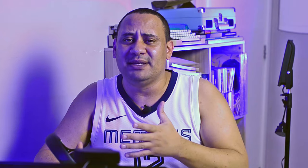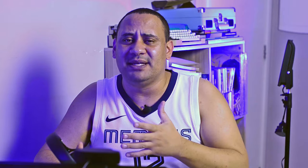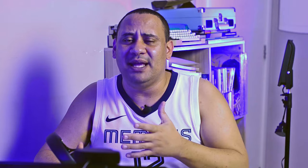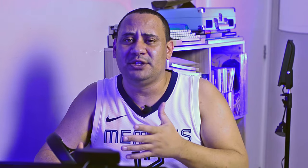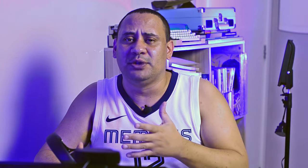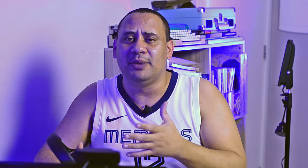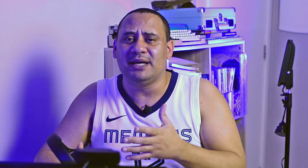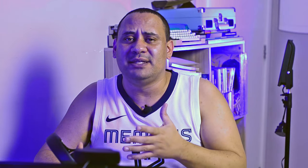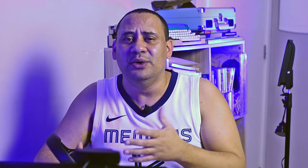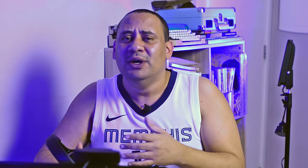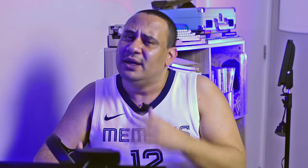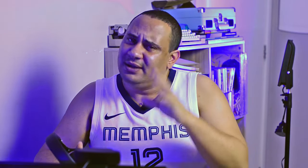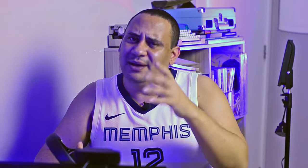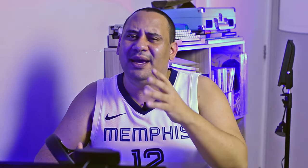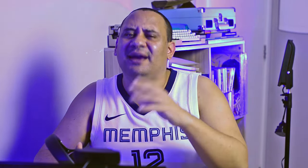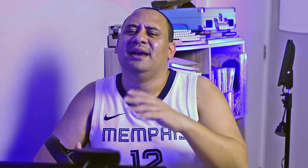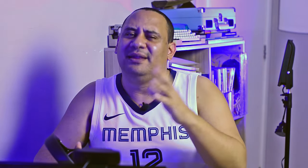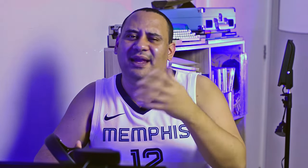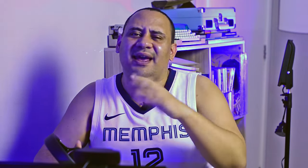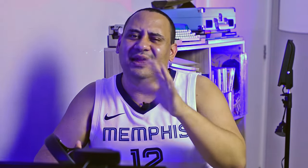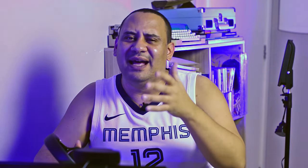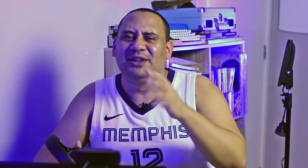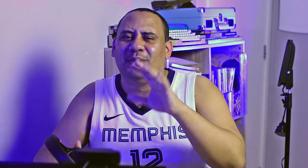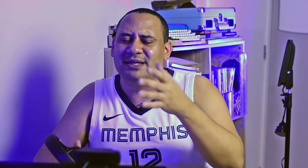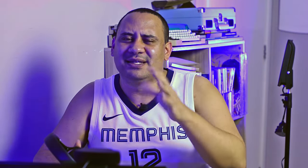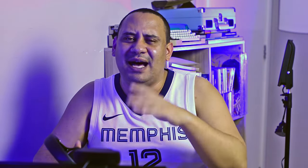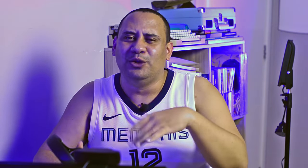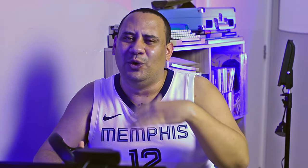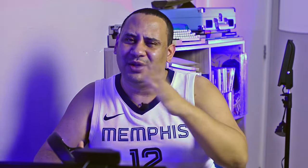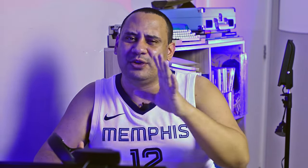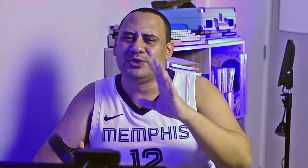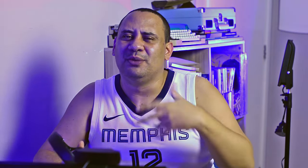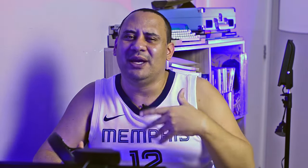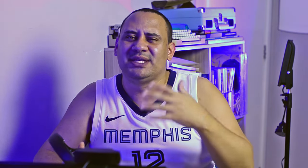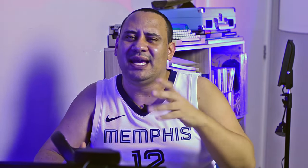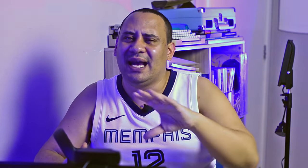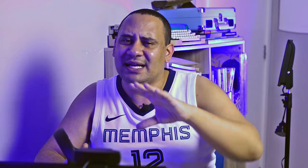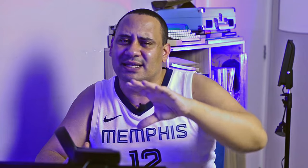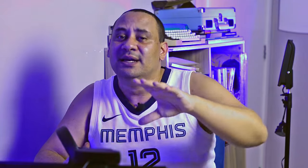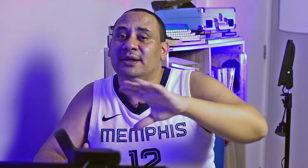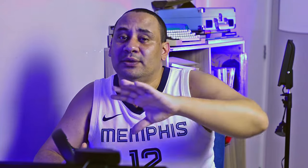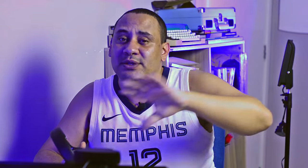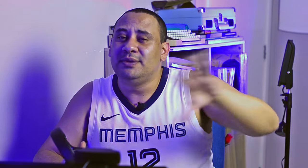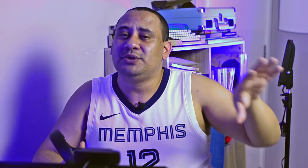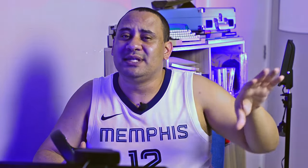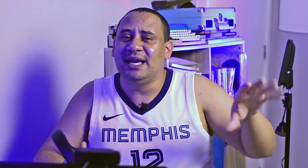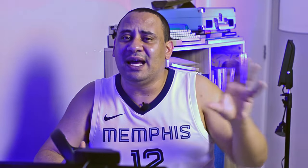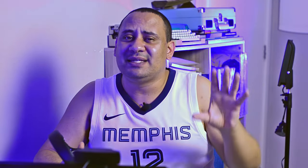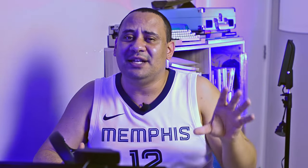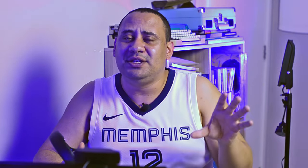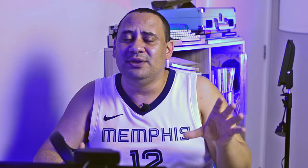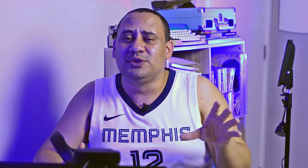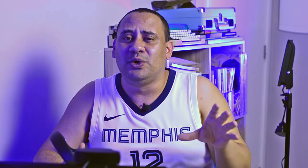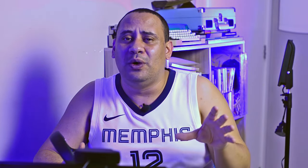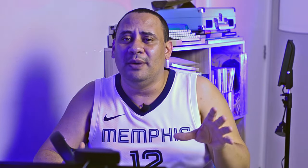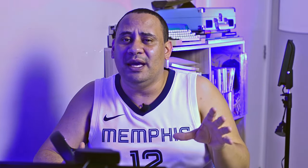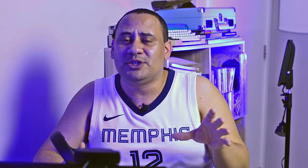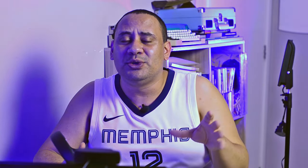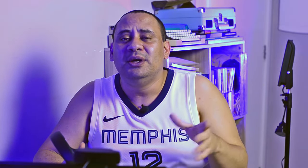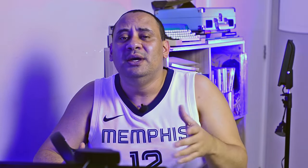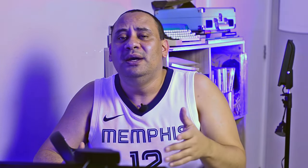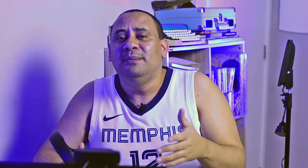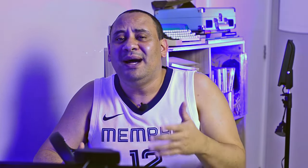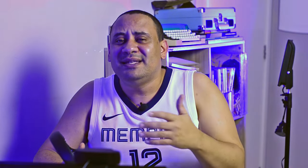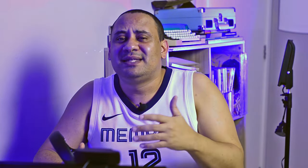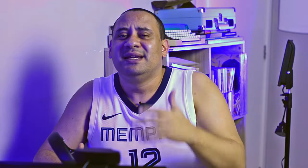candidatos a presidente do Brasil. Também tenha dado uma risada ou outra, eu sou meio sem graça nos vídeos engraçadinhos do